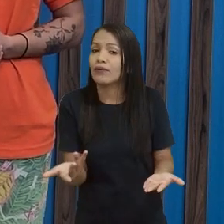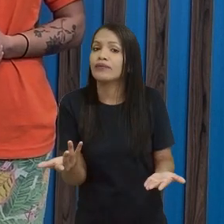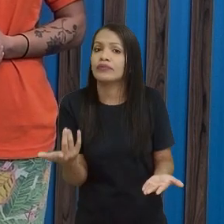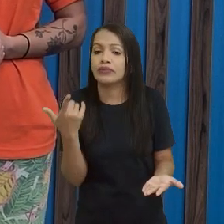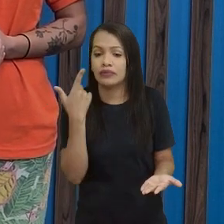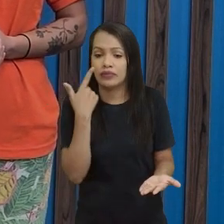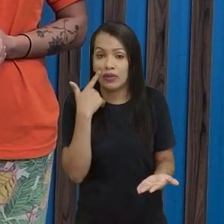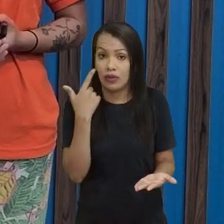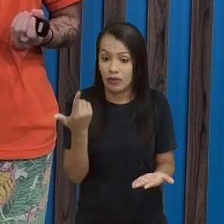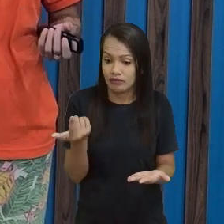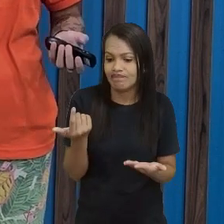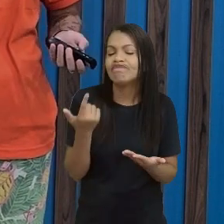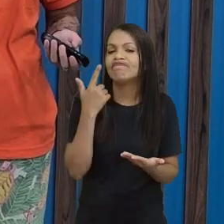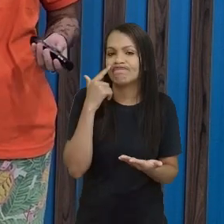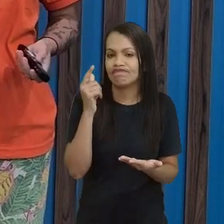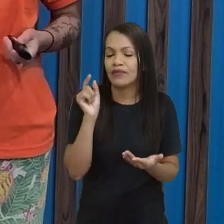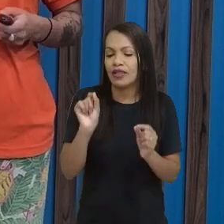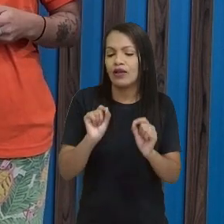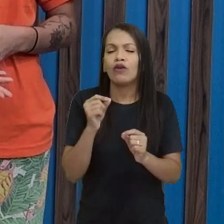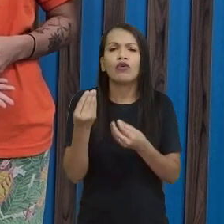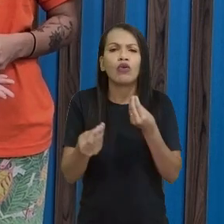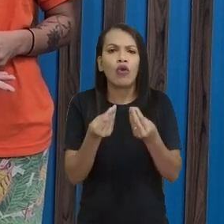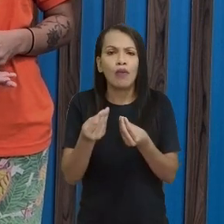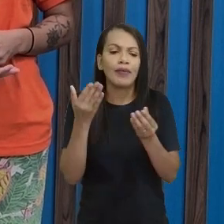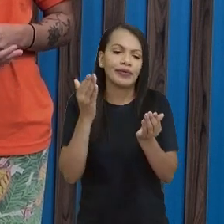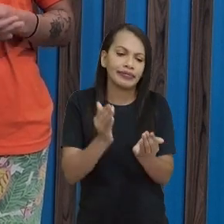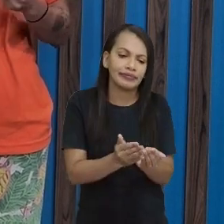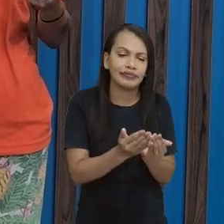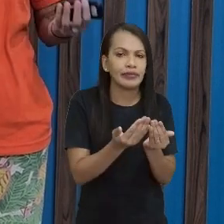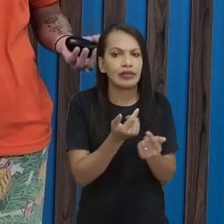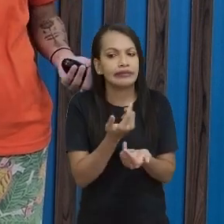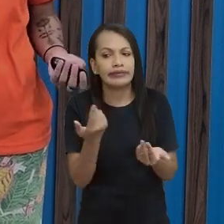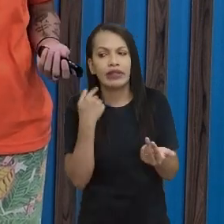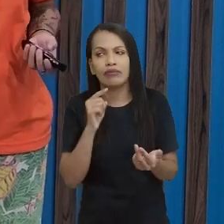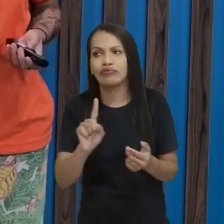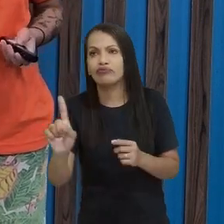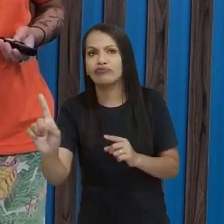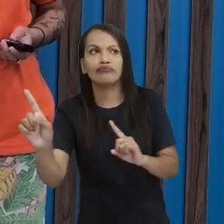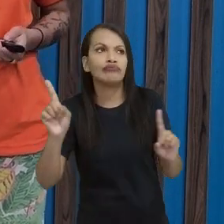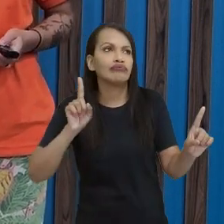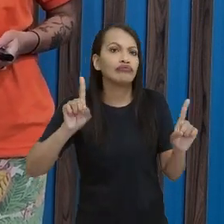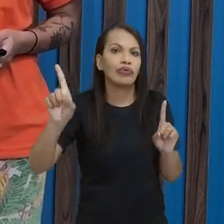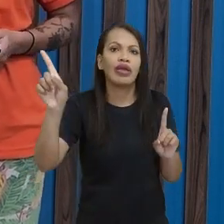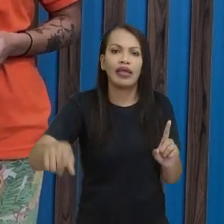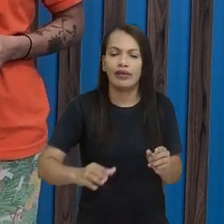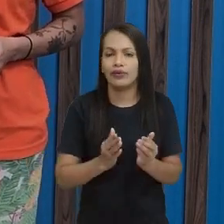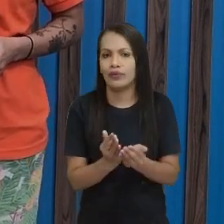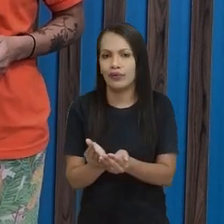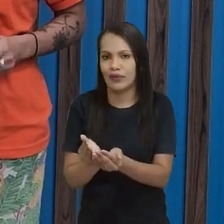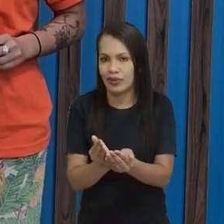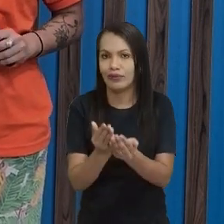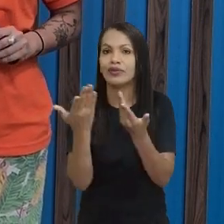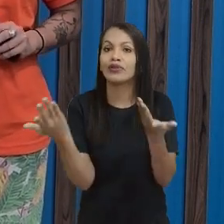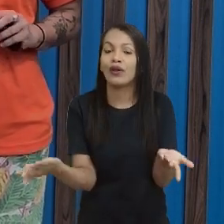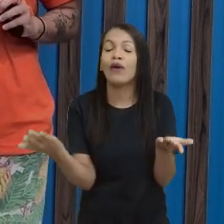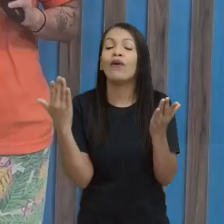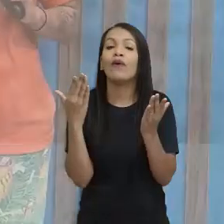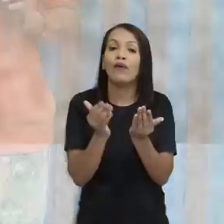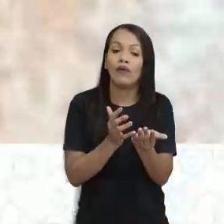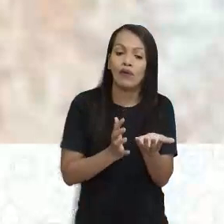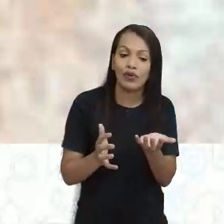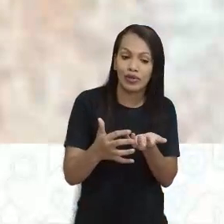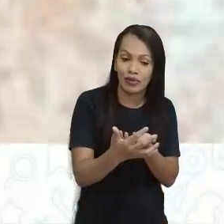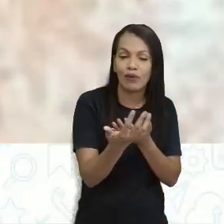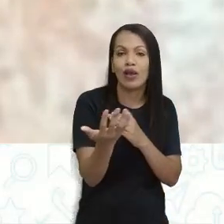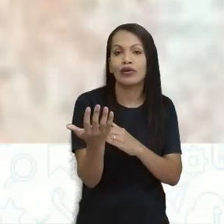o meio de transporte era através das embarcações e o rio auxiliava bastante nisso, né. E olha aí,